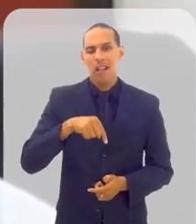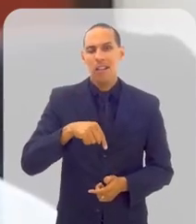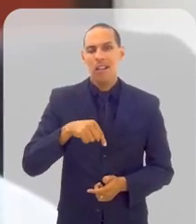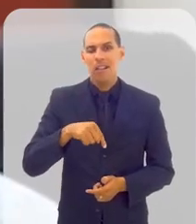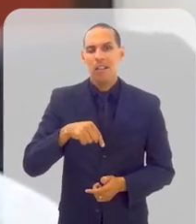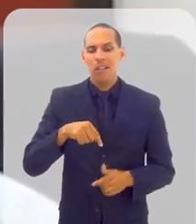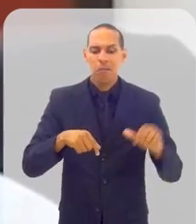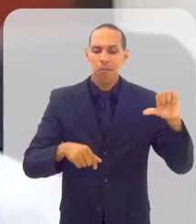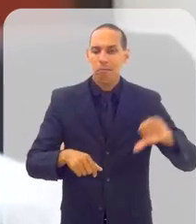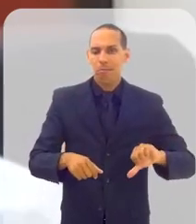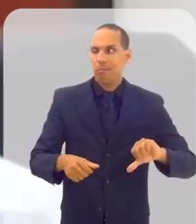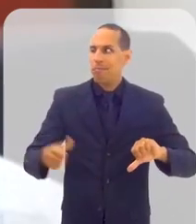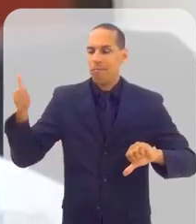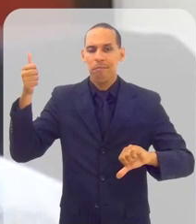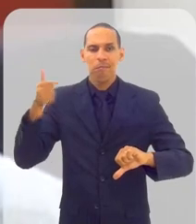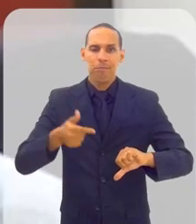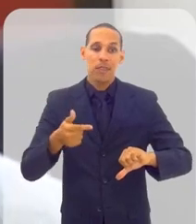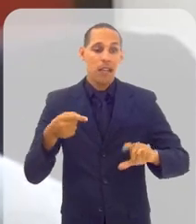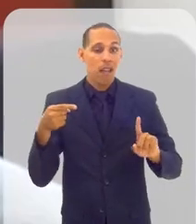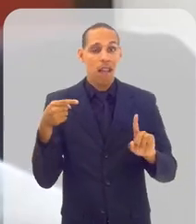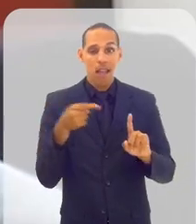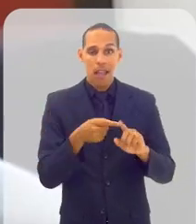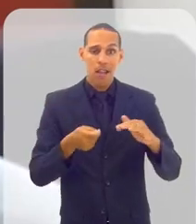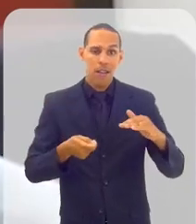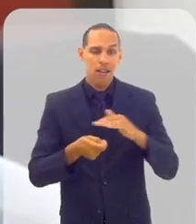que as empresas não tenham investimento.